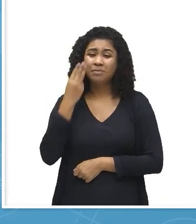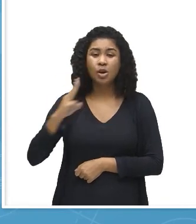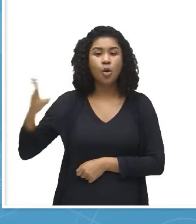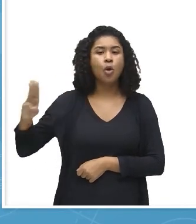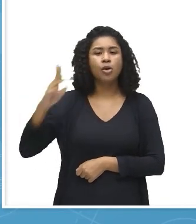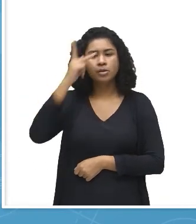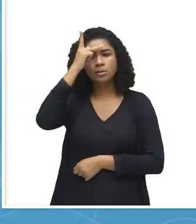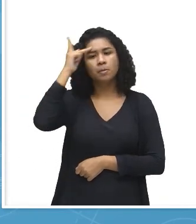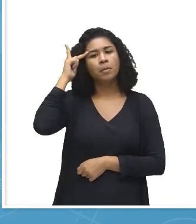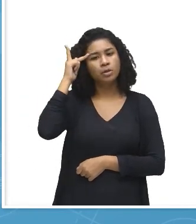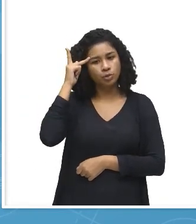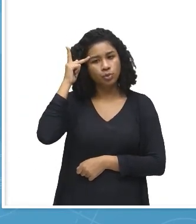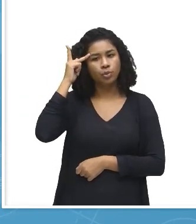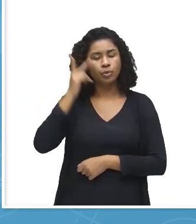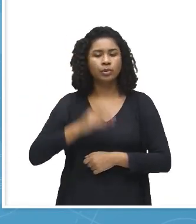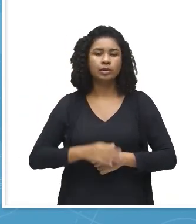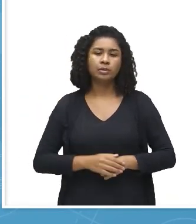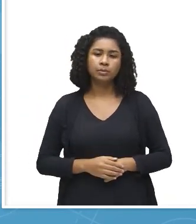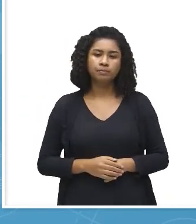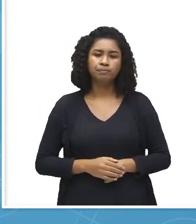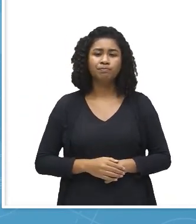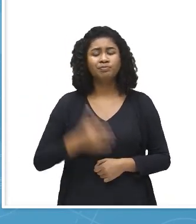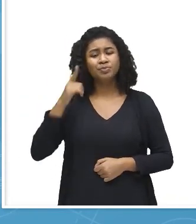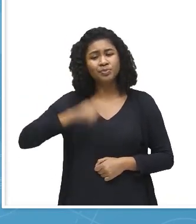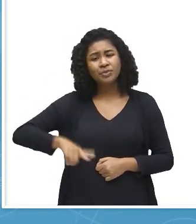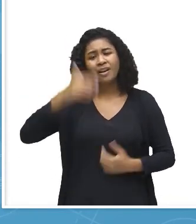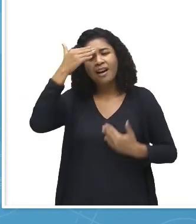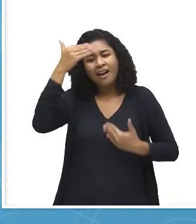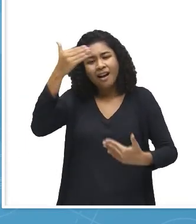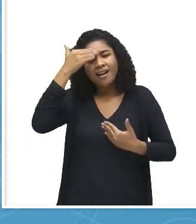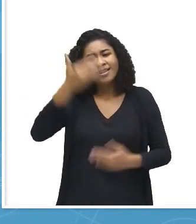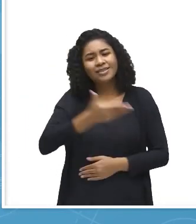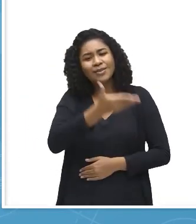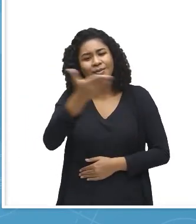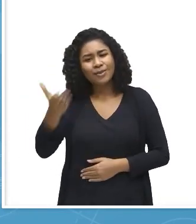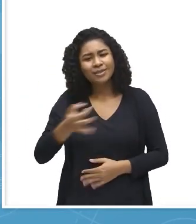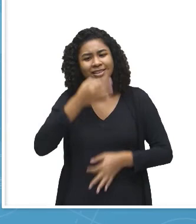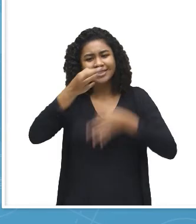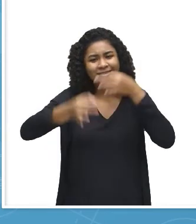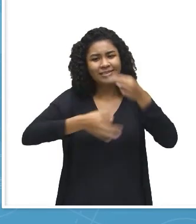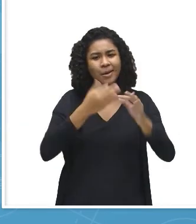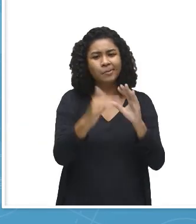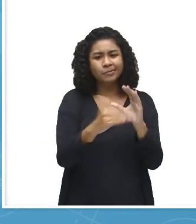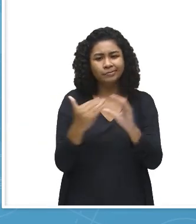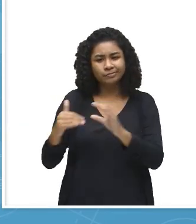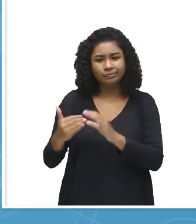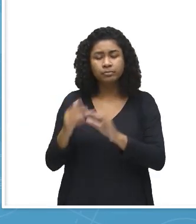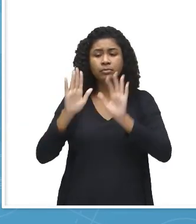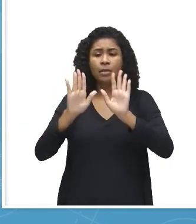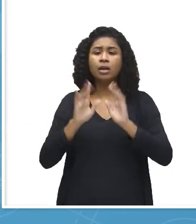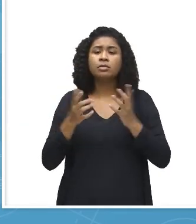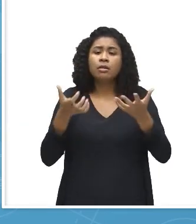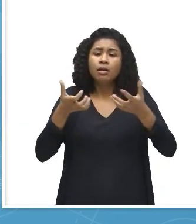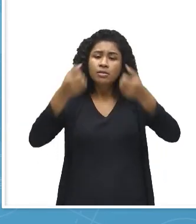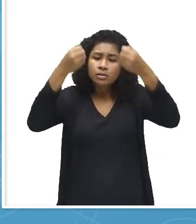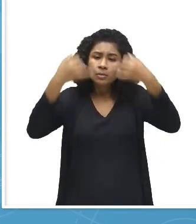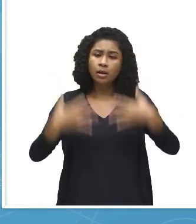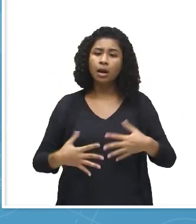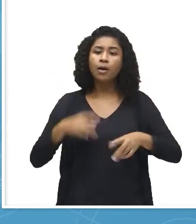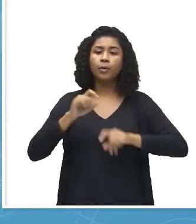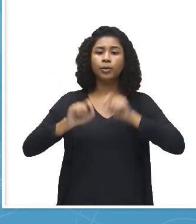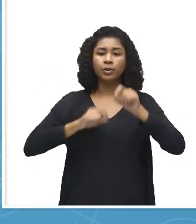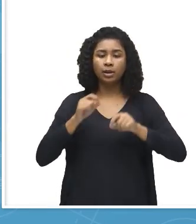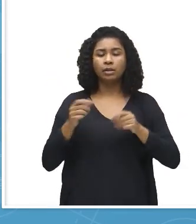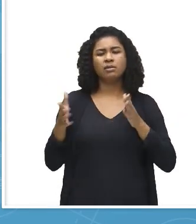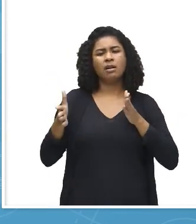uma vez, gostaria de agradecer a participação de vocês e frisar que naquela época, e o Leopoldo é prova